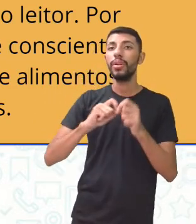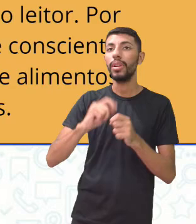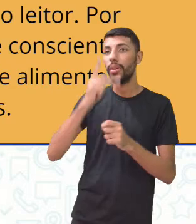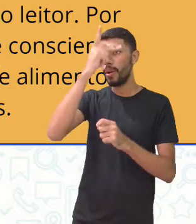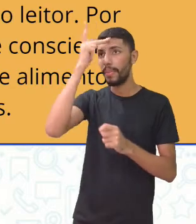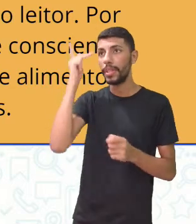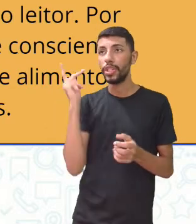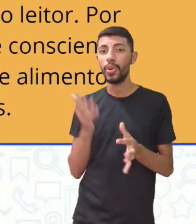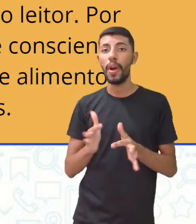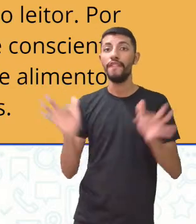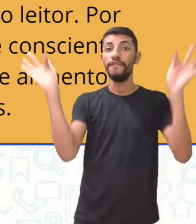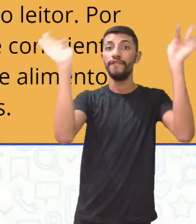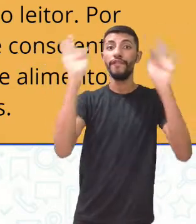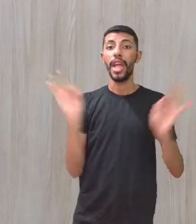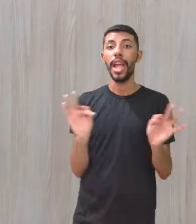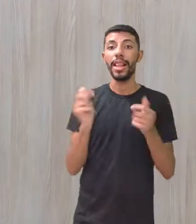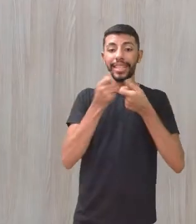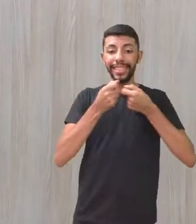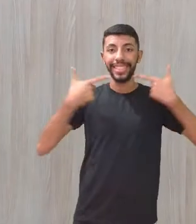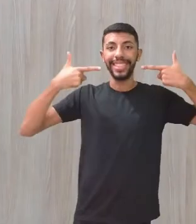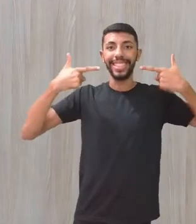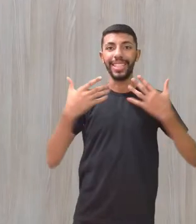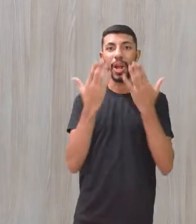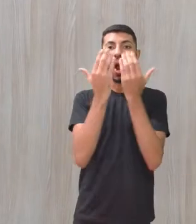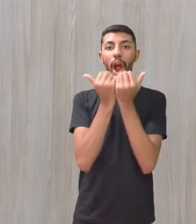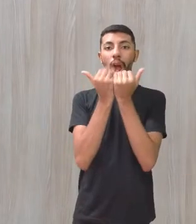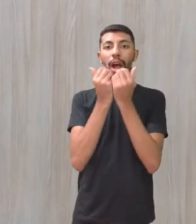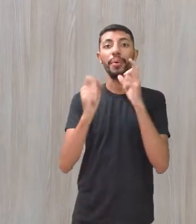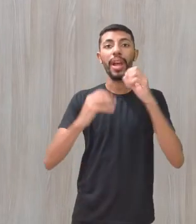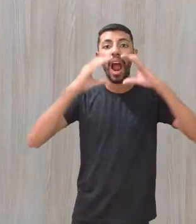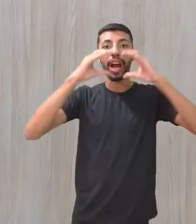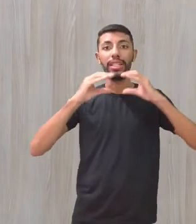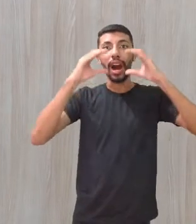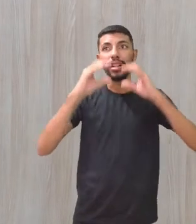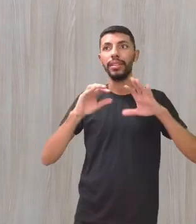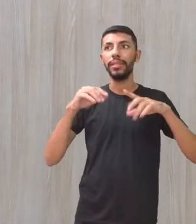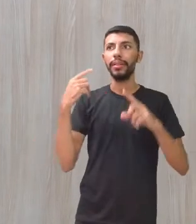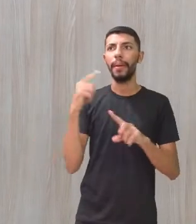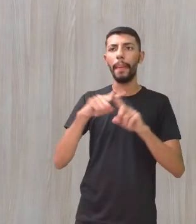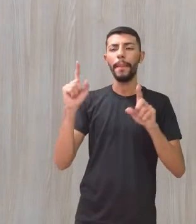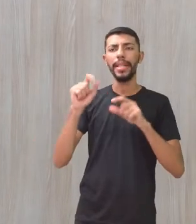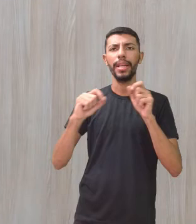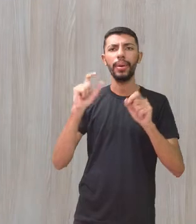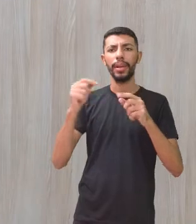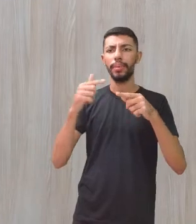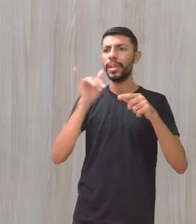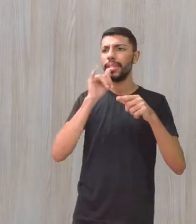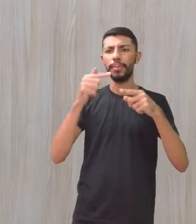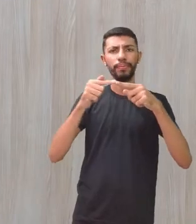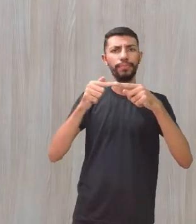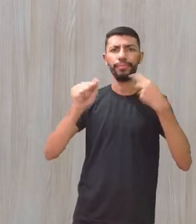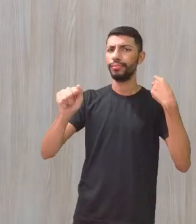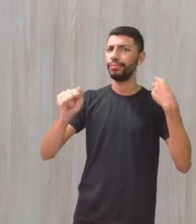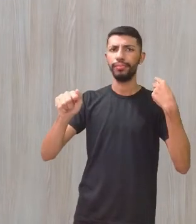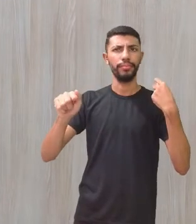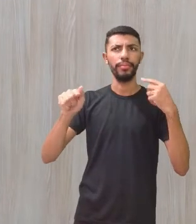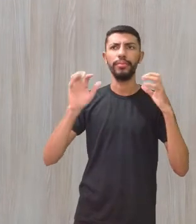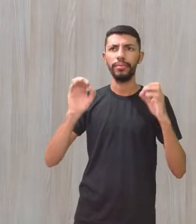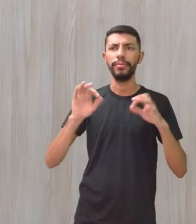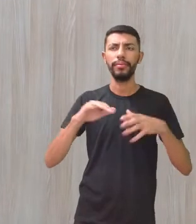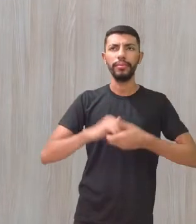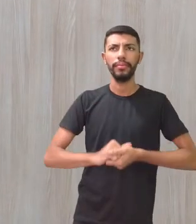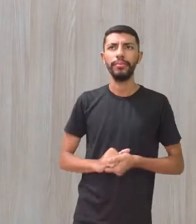hambúrguer. Porque aí é contraproducente, né? Eu estou querendo dizer uma coisa, mas a minha imagem está mostrando outra. Então, o apelo é distinto.